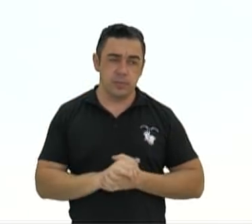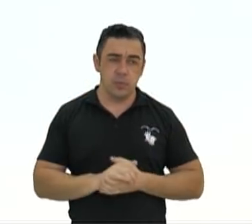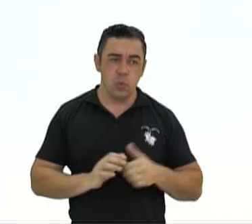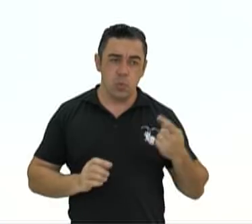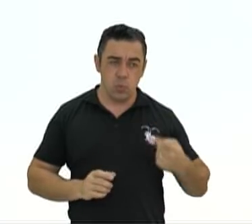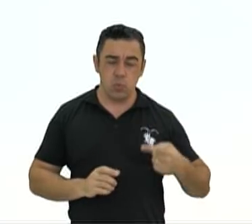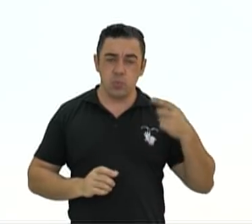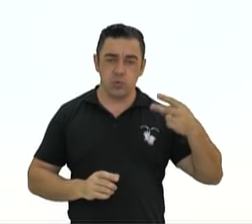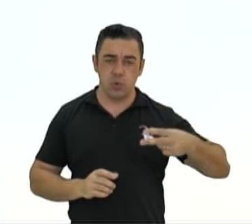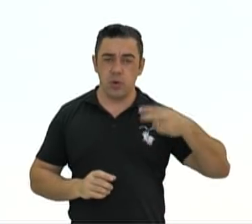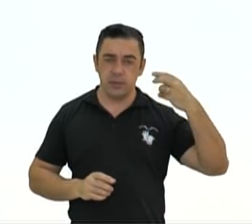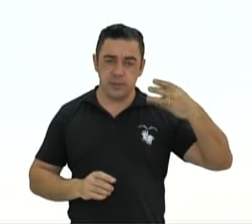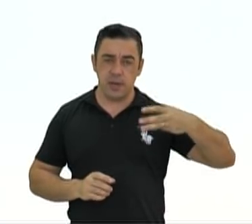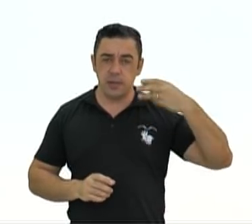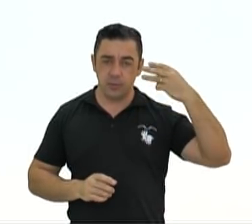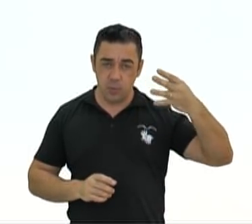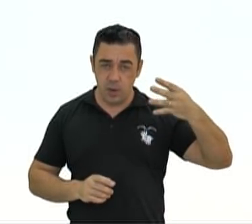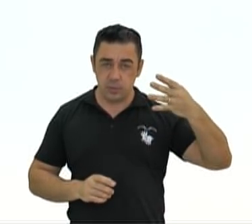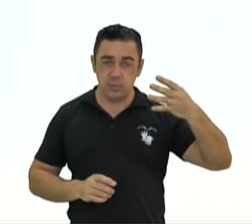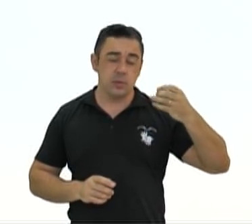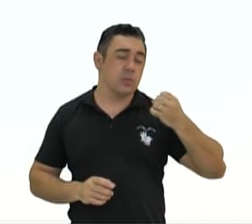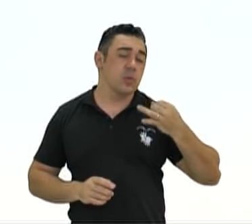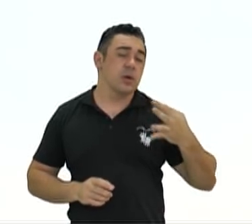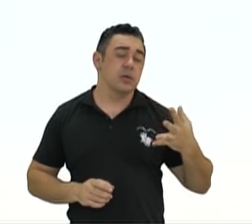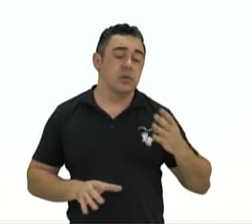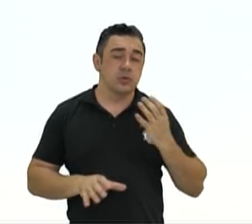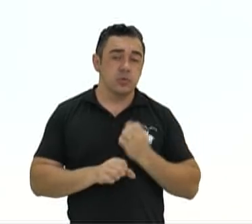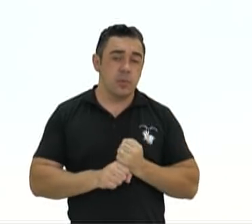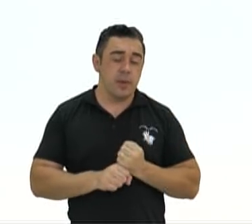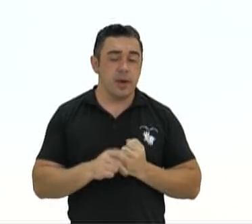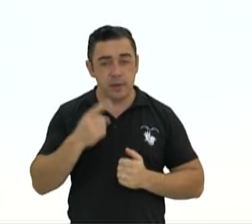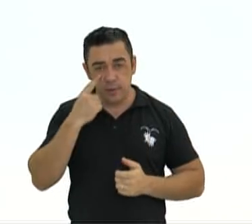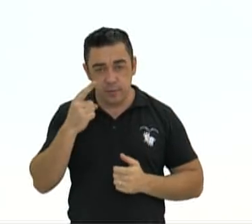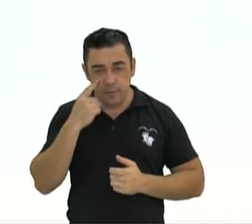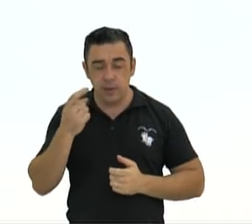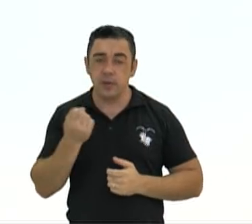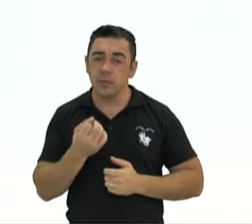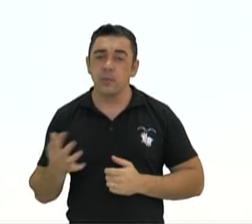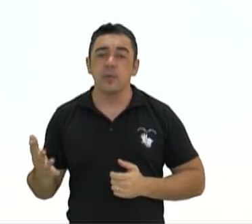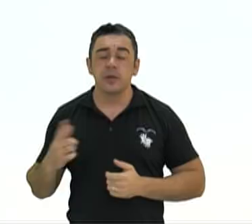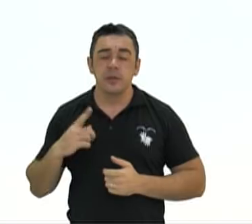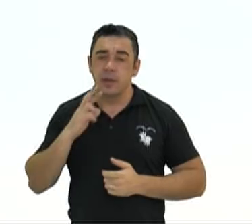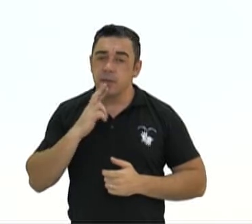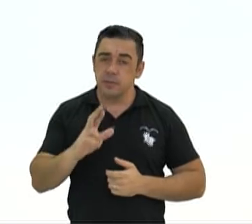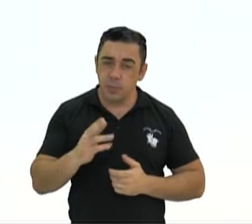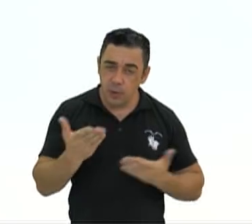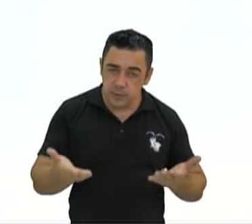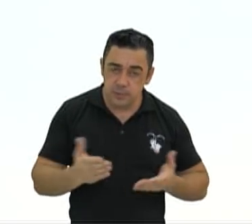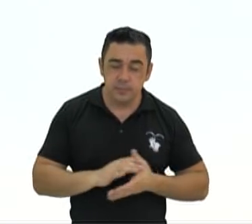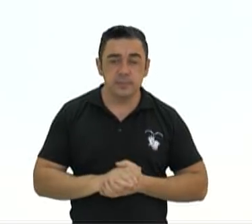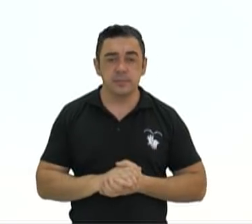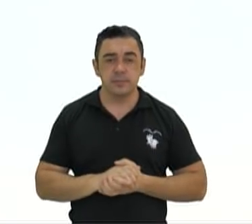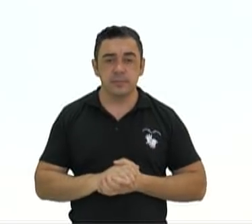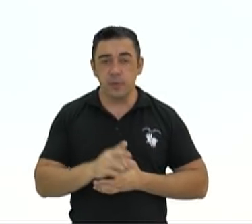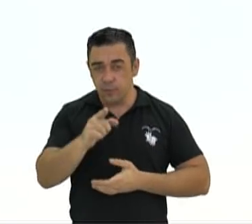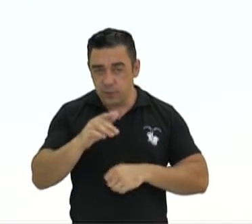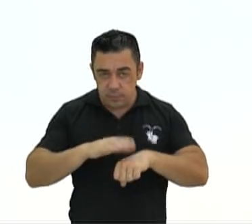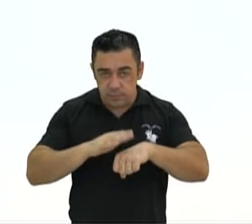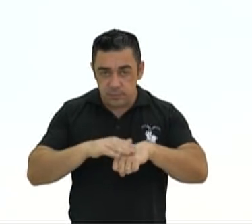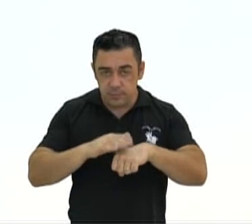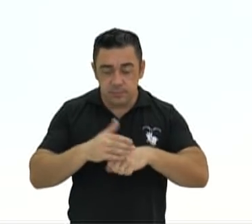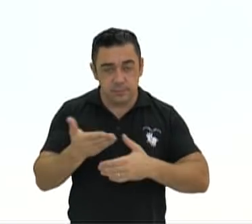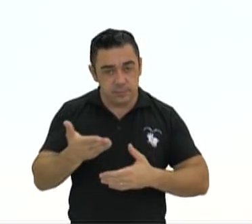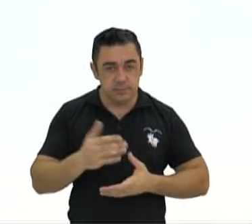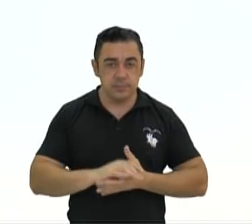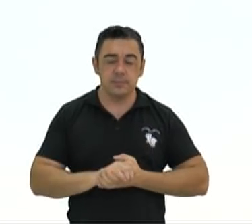nível 1, nível 2, nível 3 e nível 4, somar todos eles para ver qual que vai ser o nosso volume. Façam aí, daqui